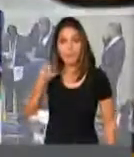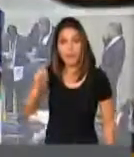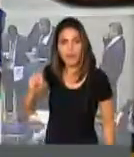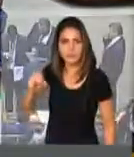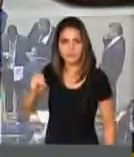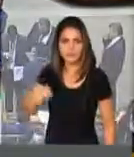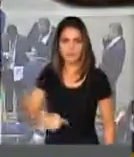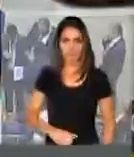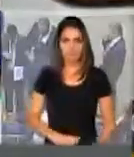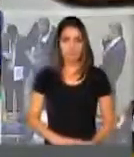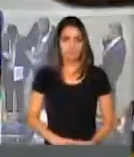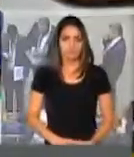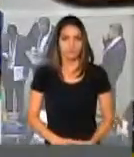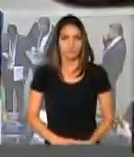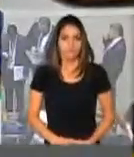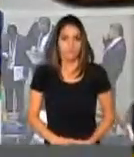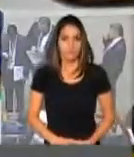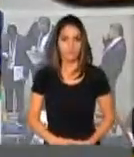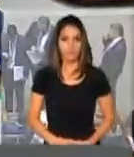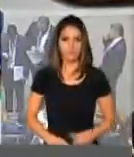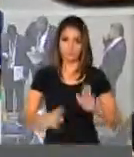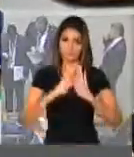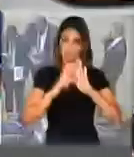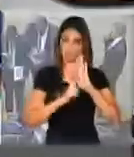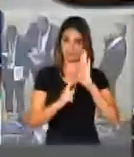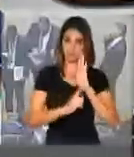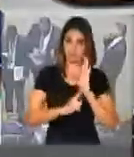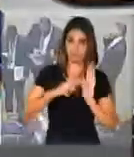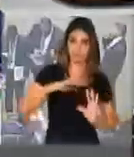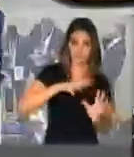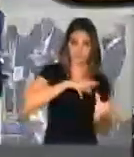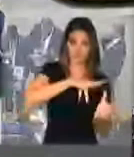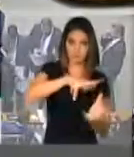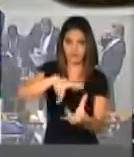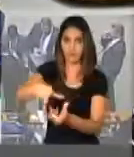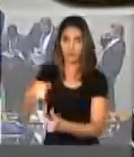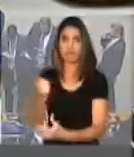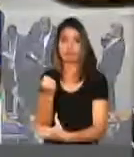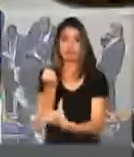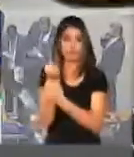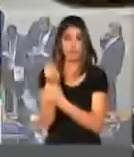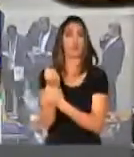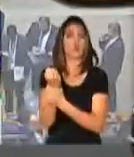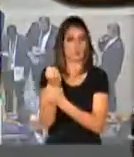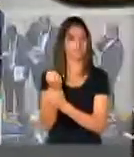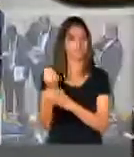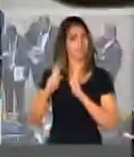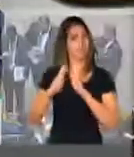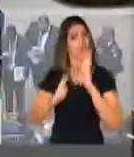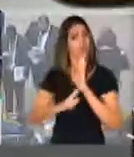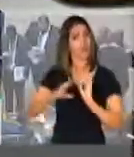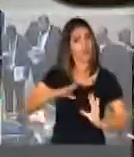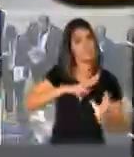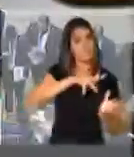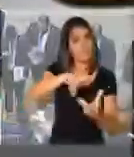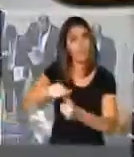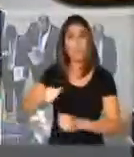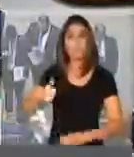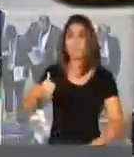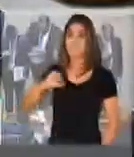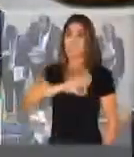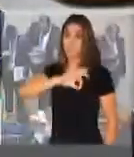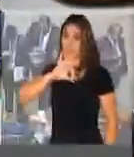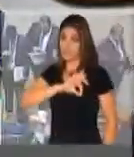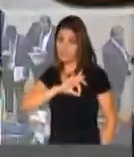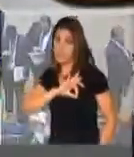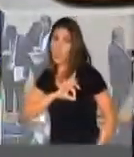Senhor presidente, nós temos regras internacionais de segurança. O policial, ele, quando é cabível, ele pode utilizar